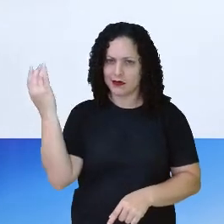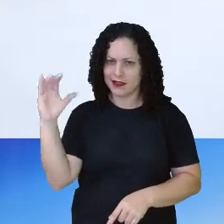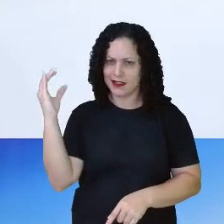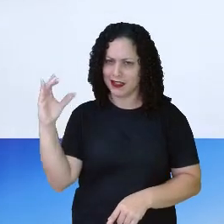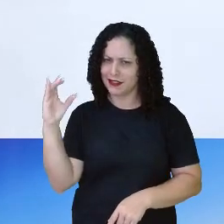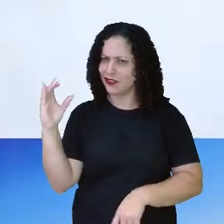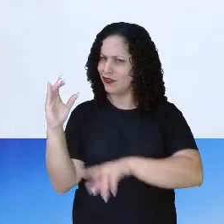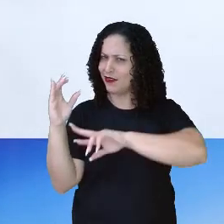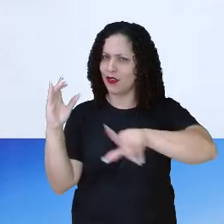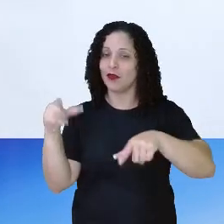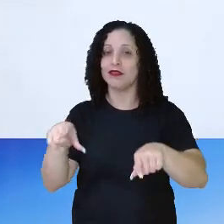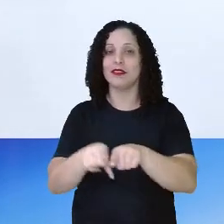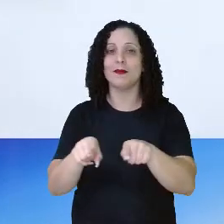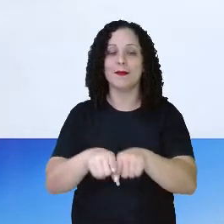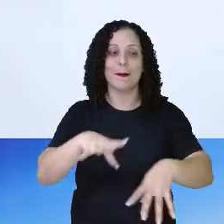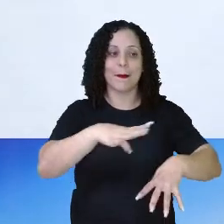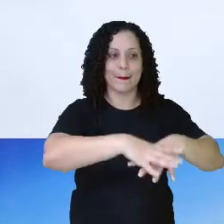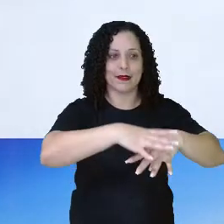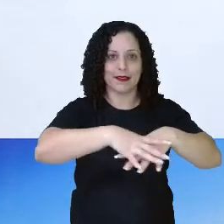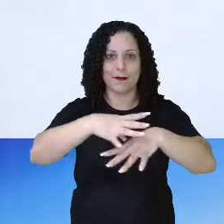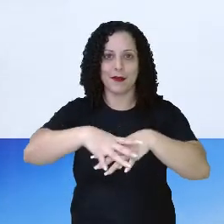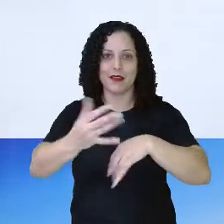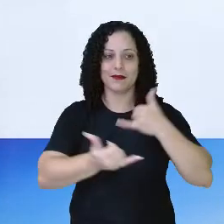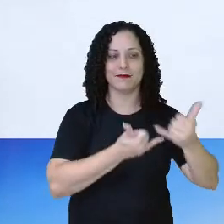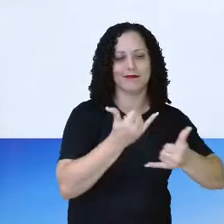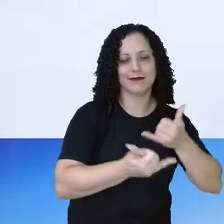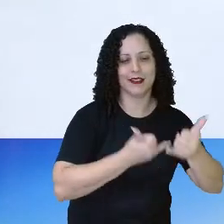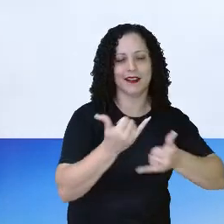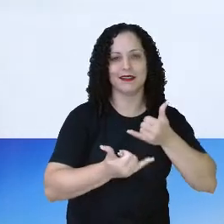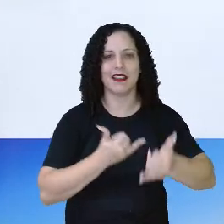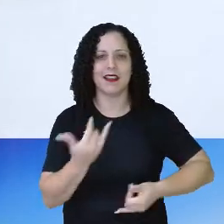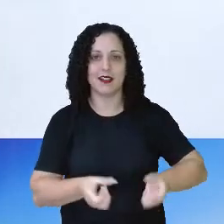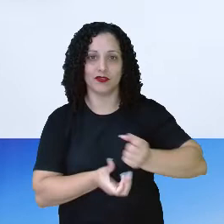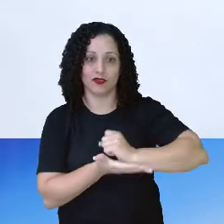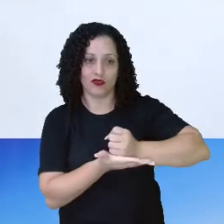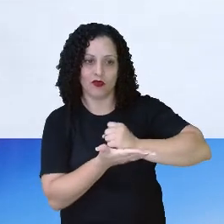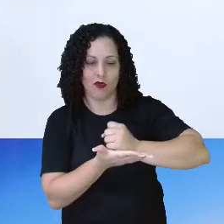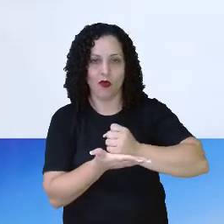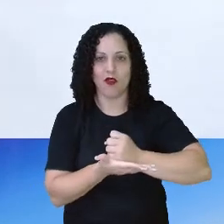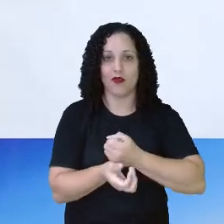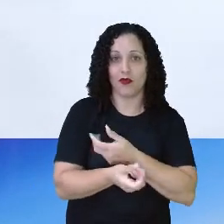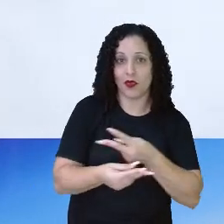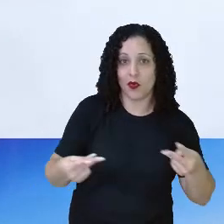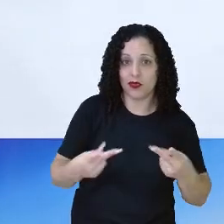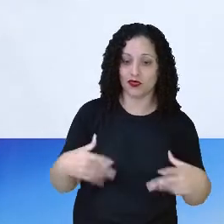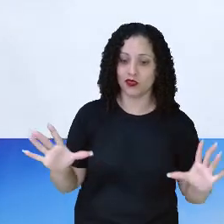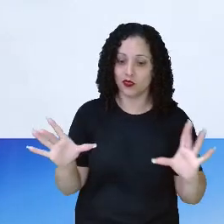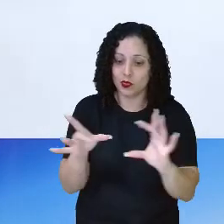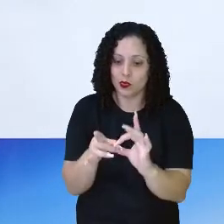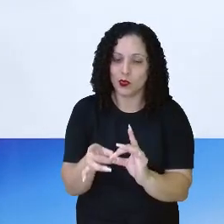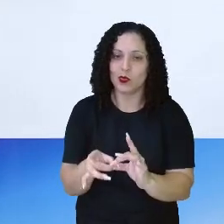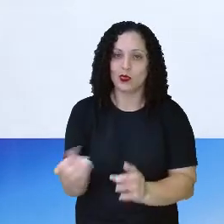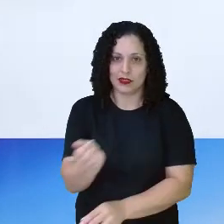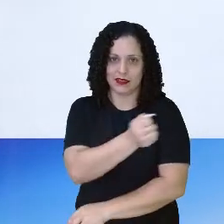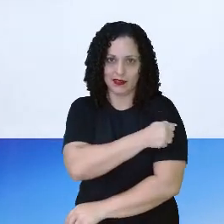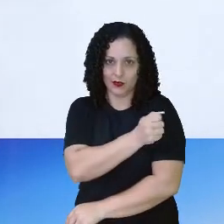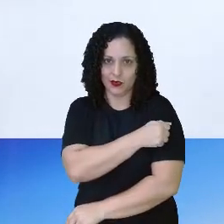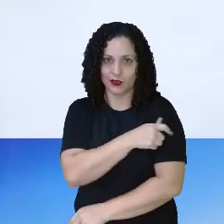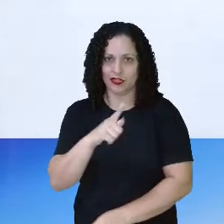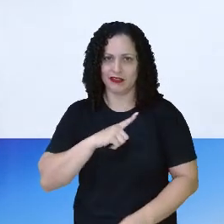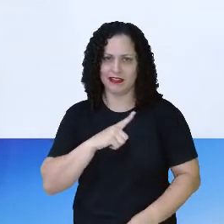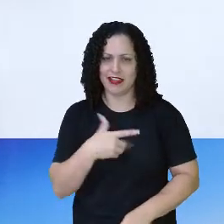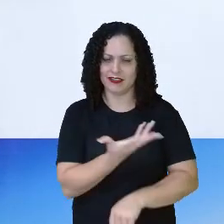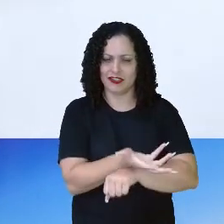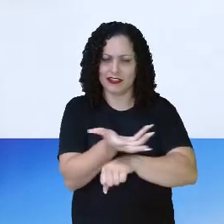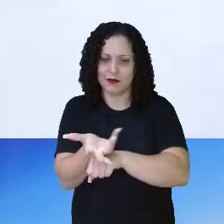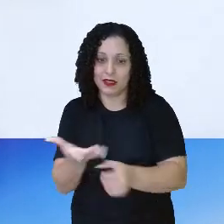professor de matemática, não é? Jogos a serem aplicados com esses estudantes nesse momento, tendo essa